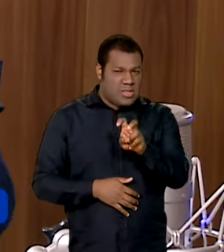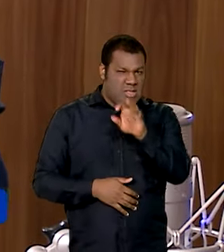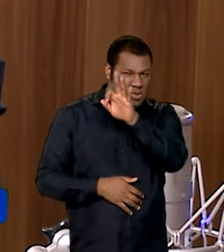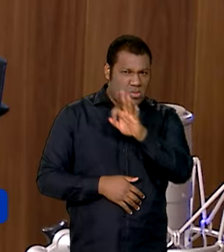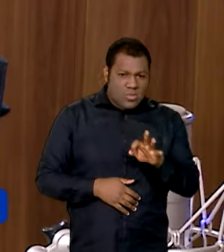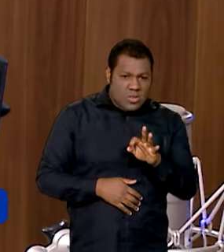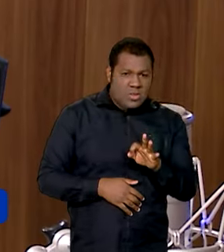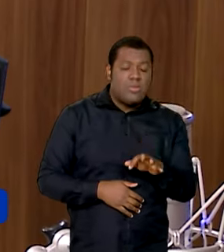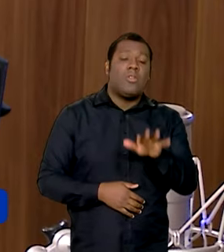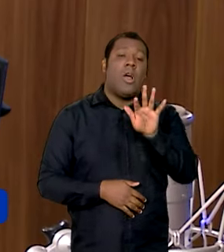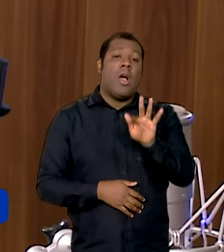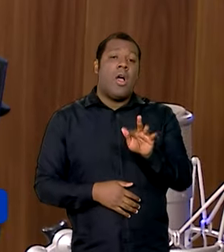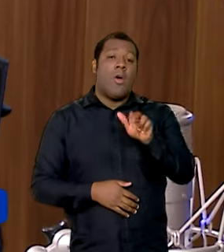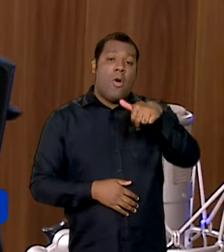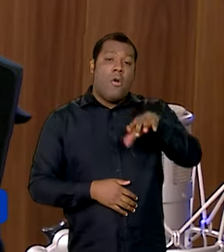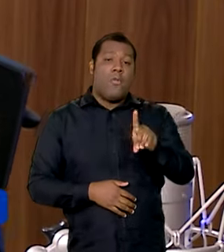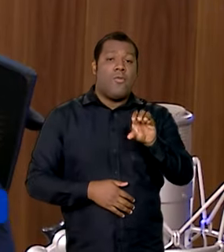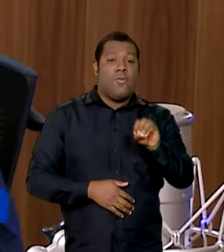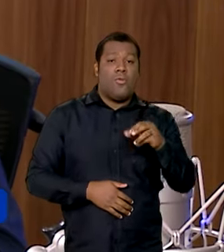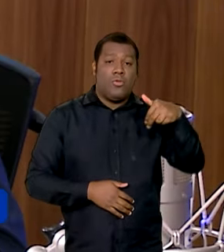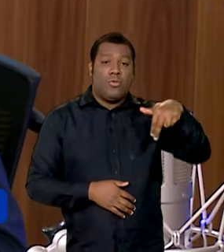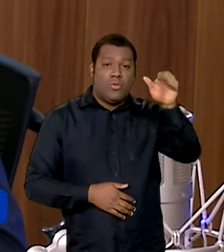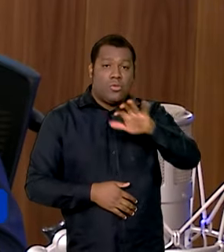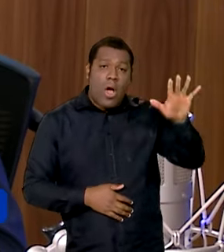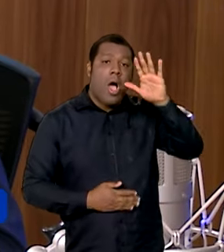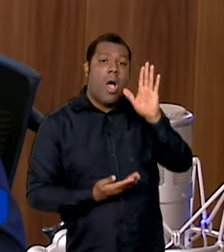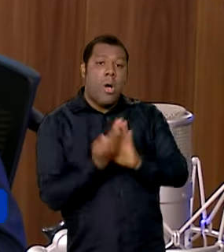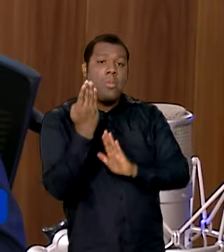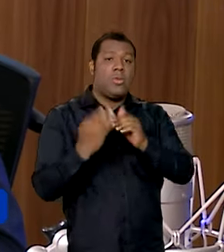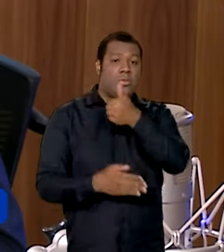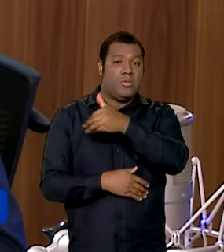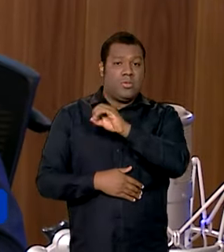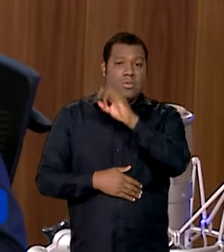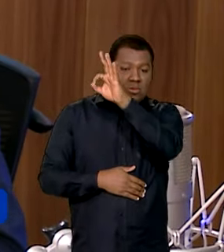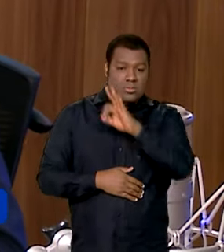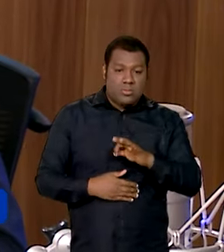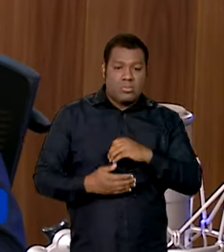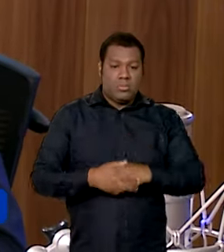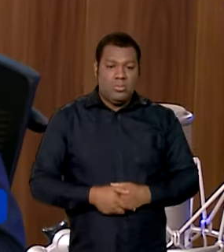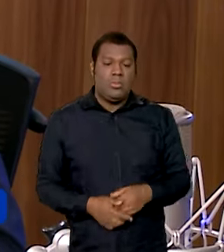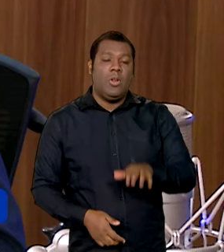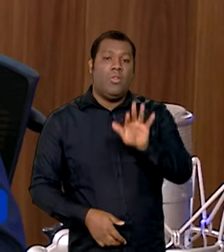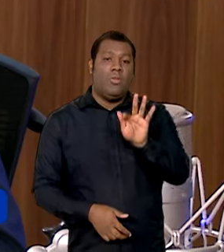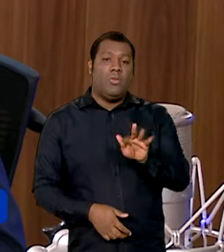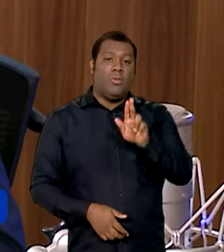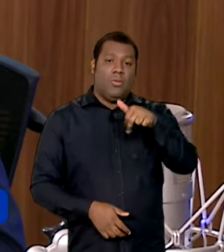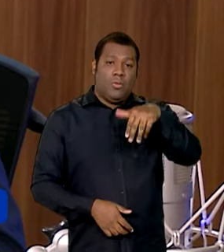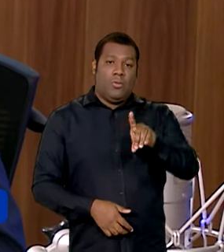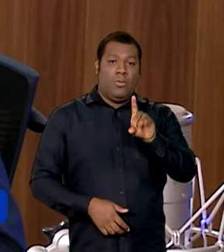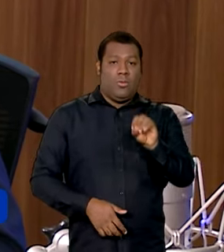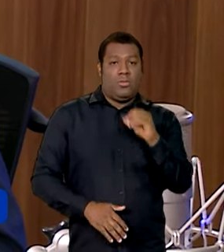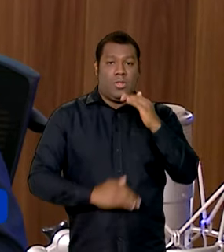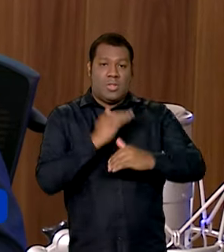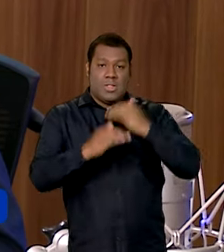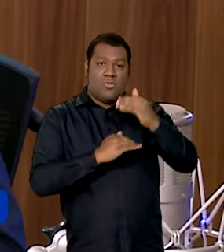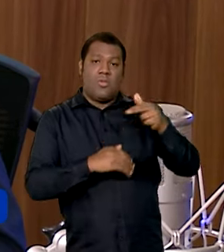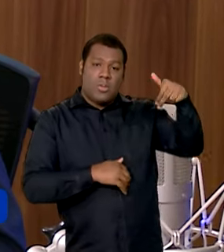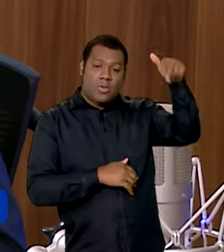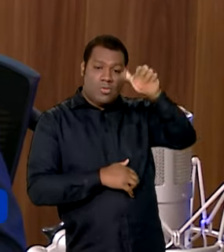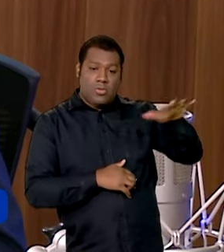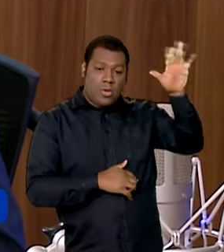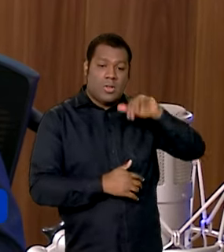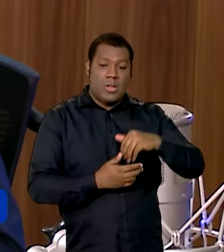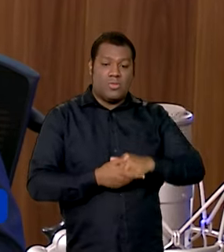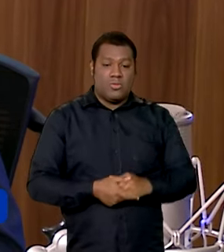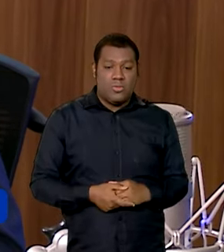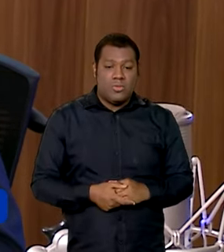centro-oeste aumentou 10% eh os Fundos desenvolvimento por exemplo fundo de desenvolvimento do Nordeste a última